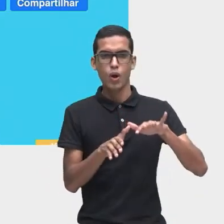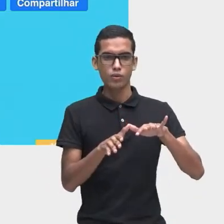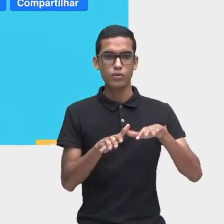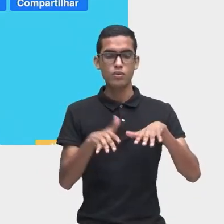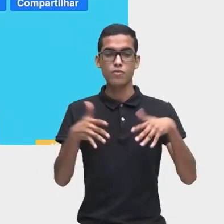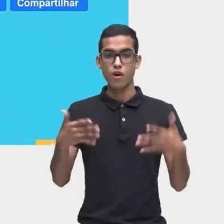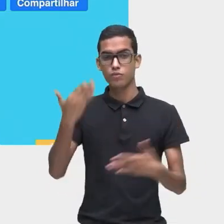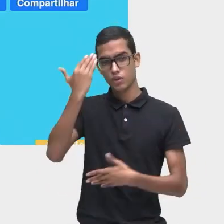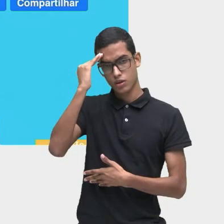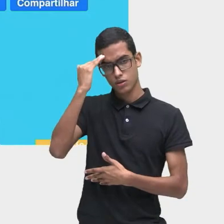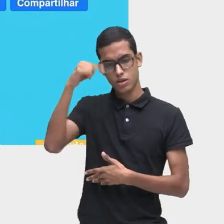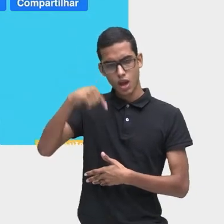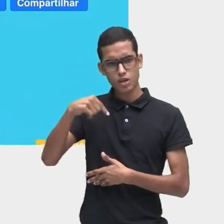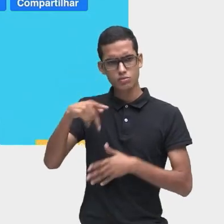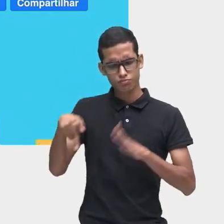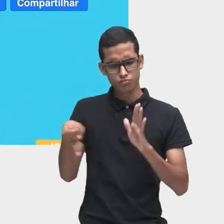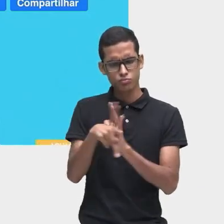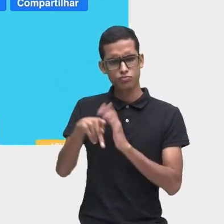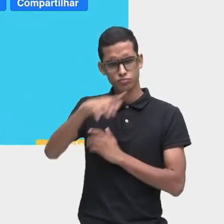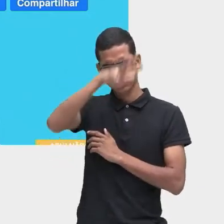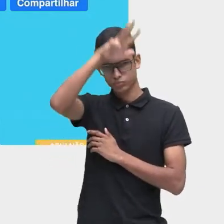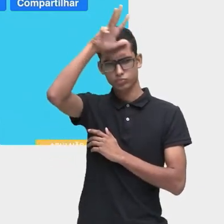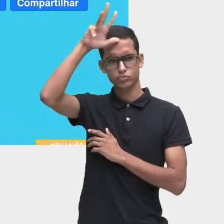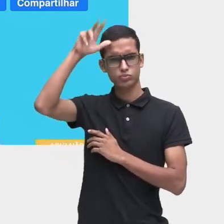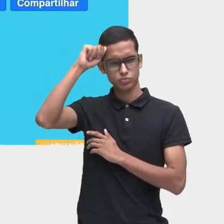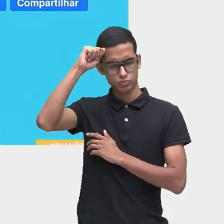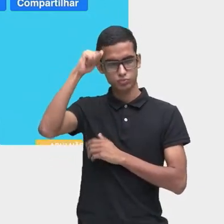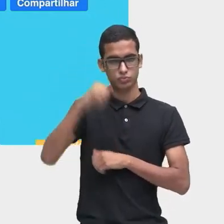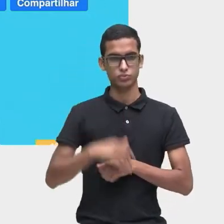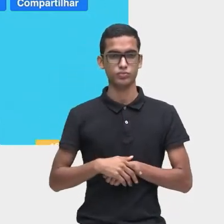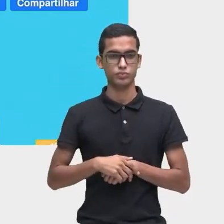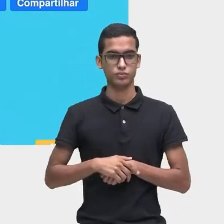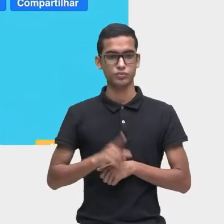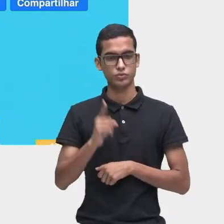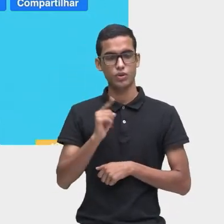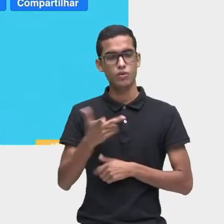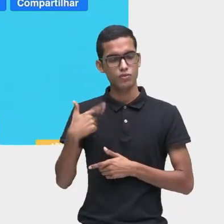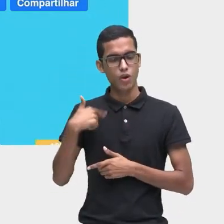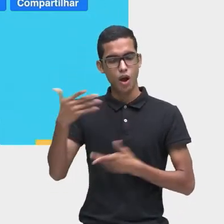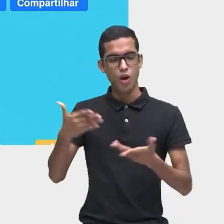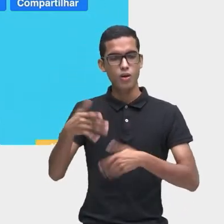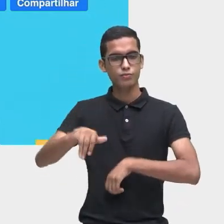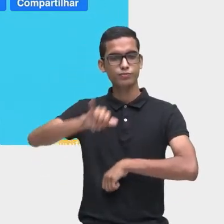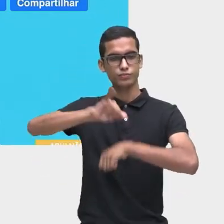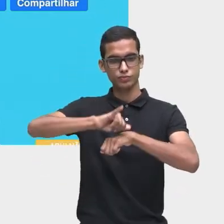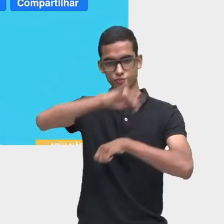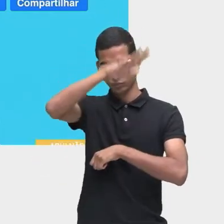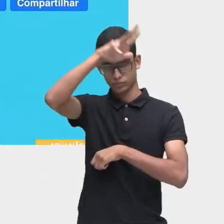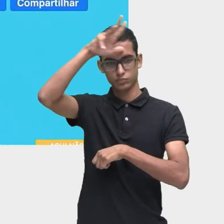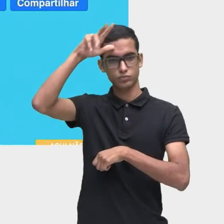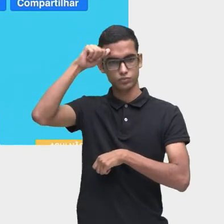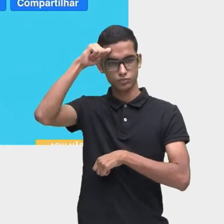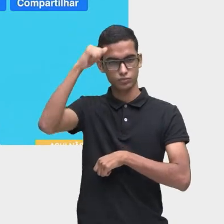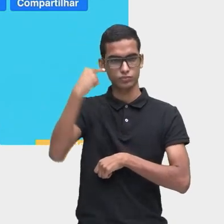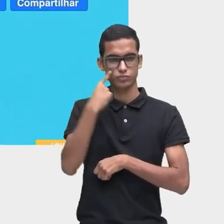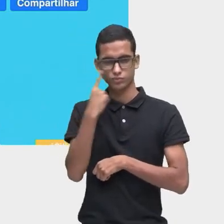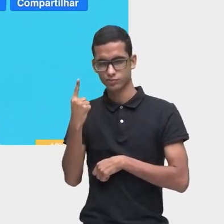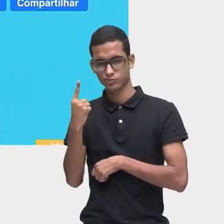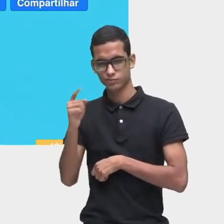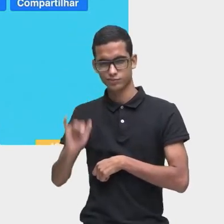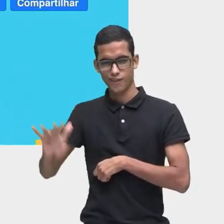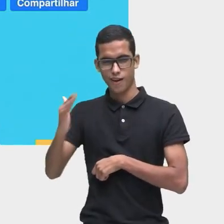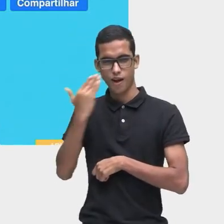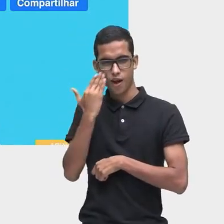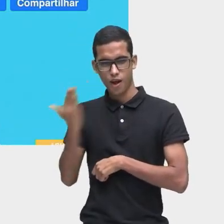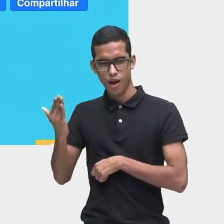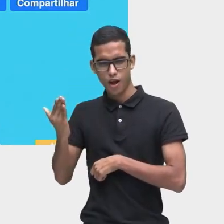densidade populacional no estado do Amazonas? Eu vou para a capital, Manaus. Você está vendo aí a capital, Manaus? Muito bem,